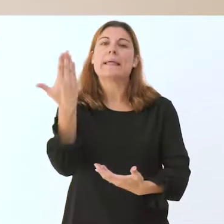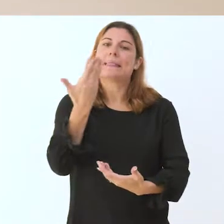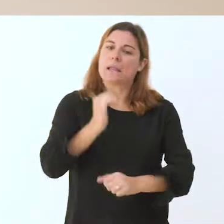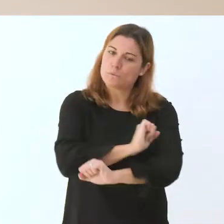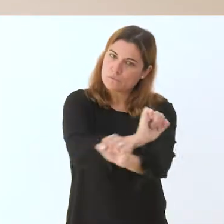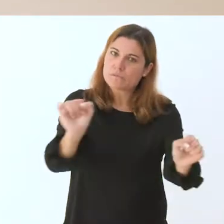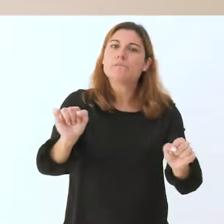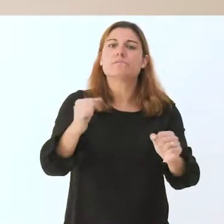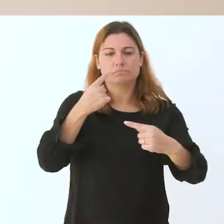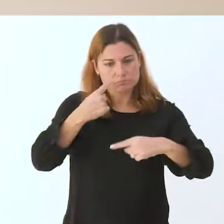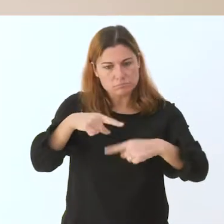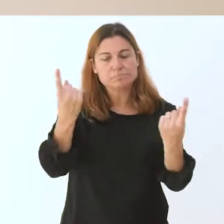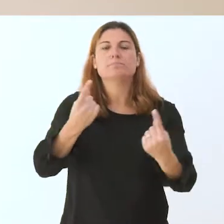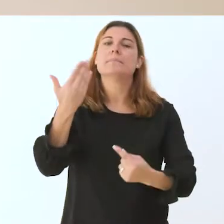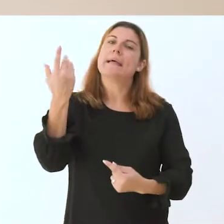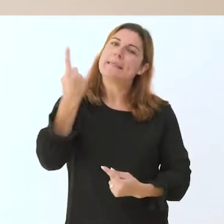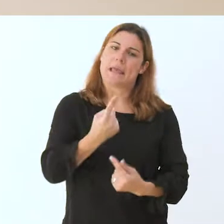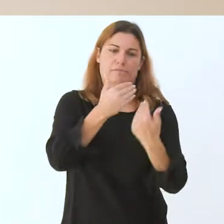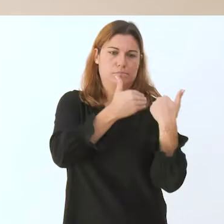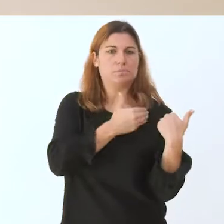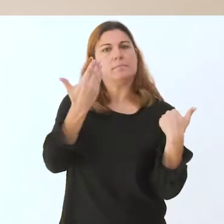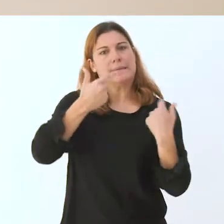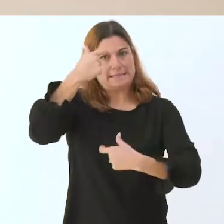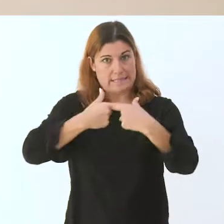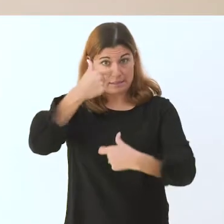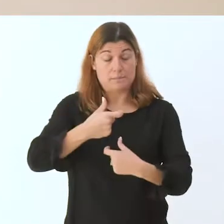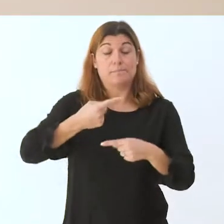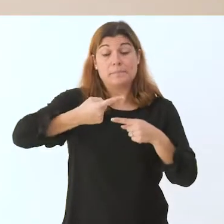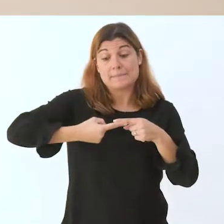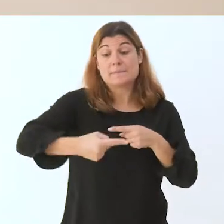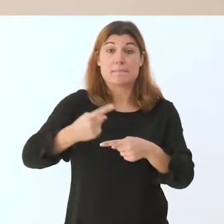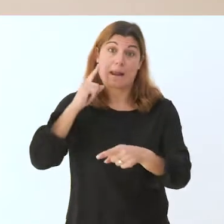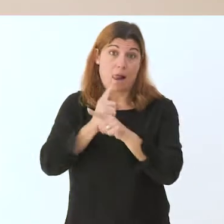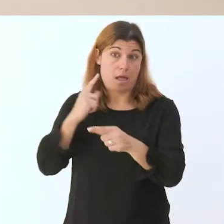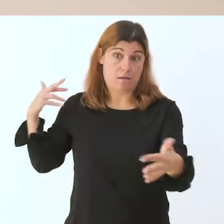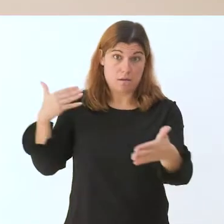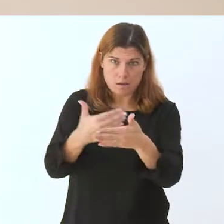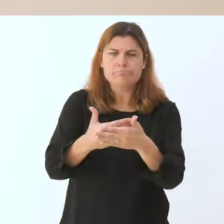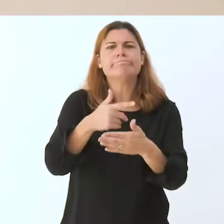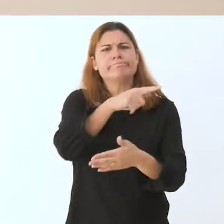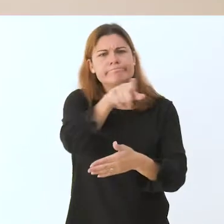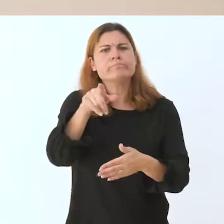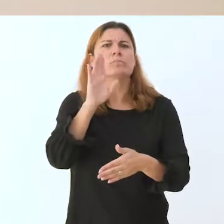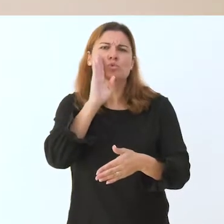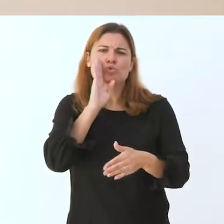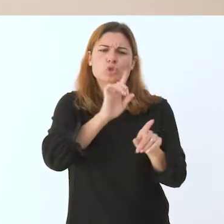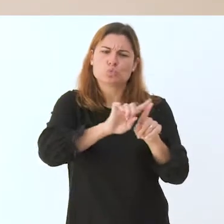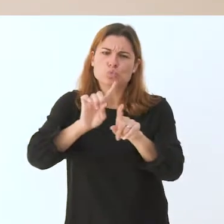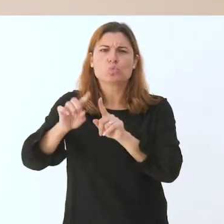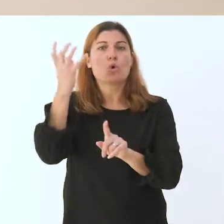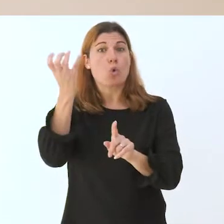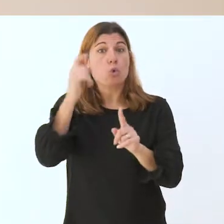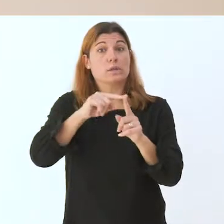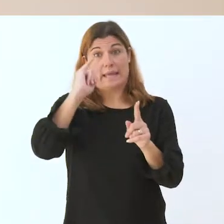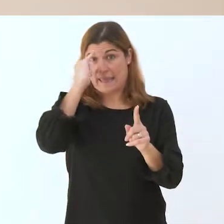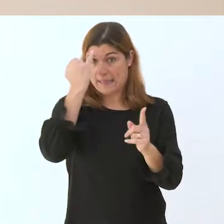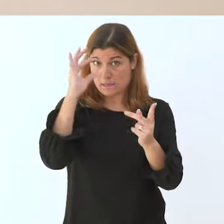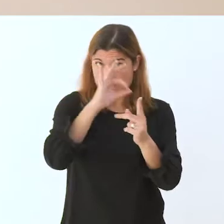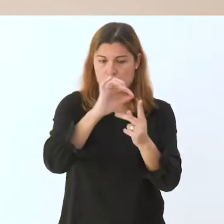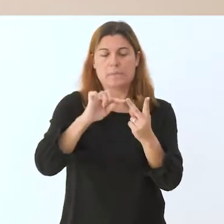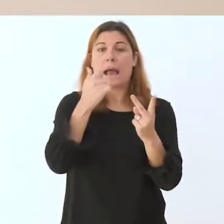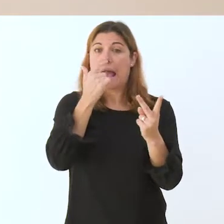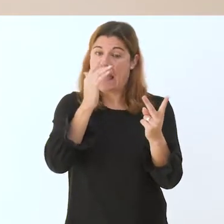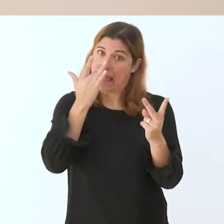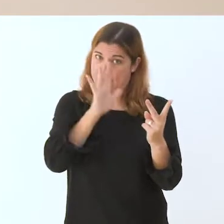e exerça o seu direito e dever de cidadania. Ao longo desta semana, tivemos a oportunidade de visitar um pouco da